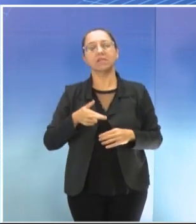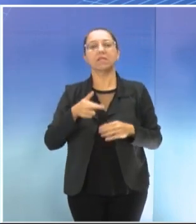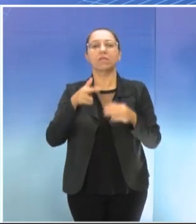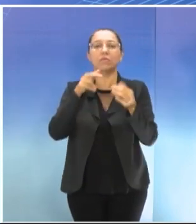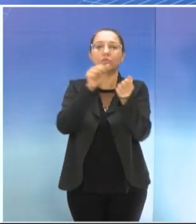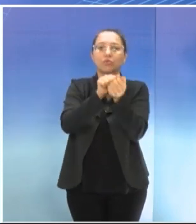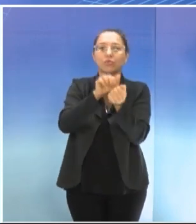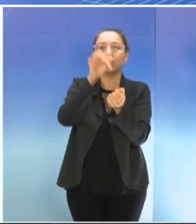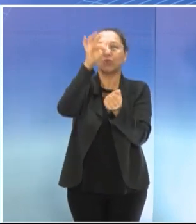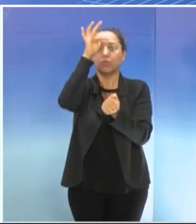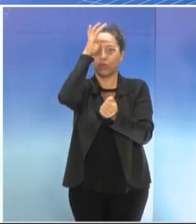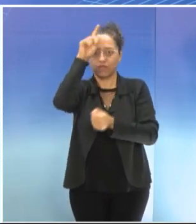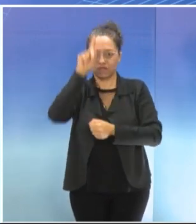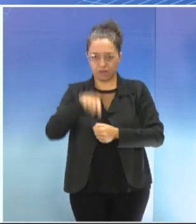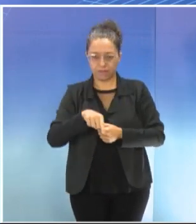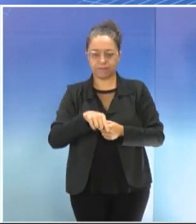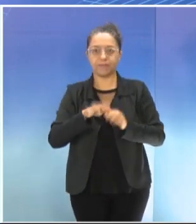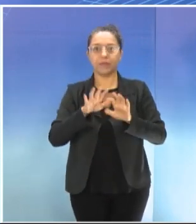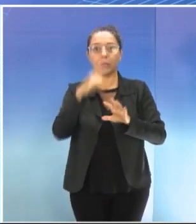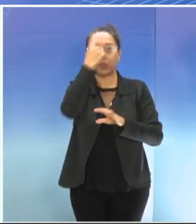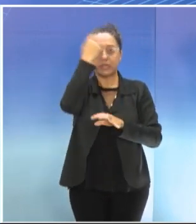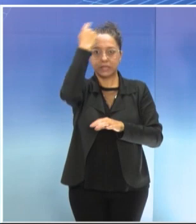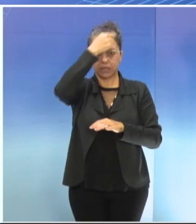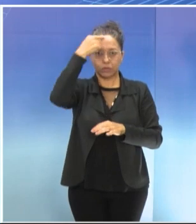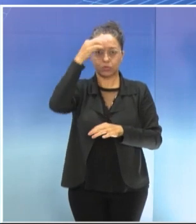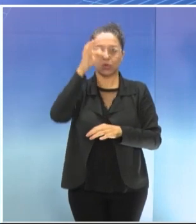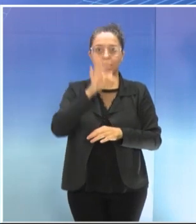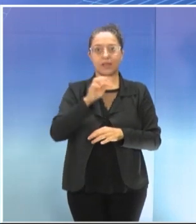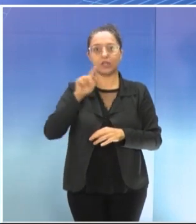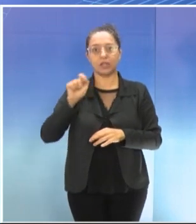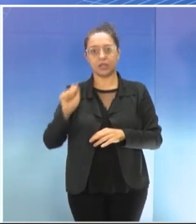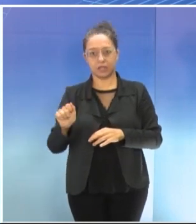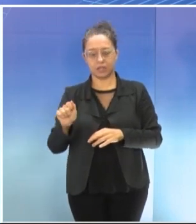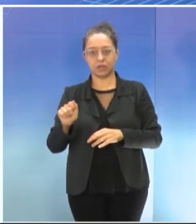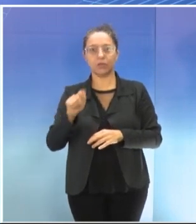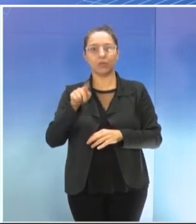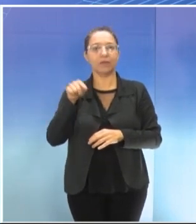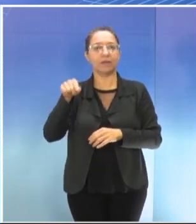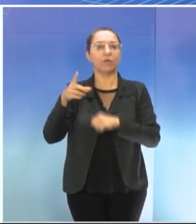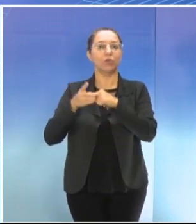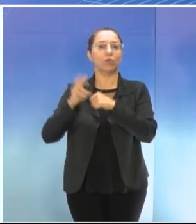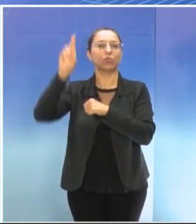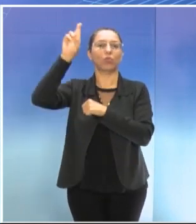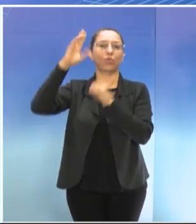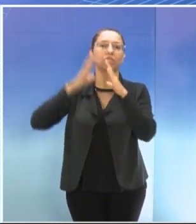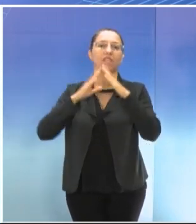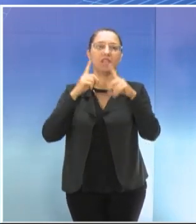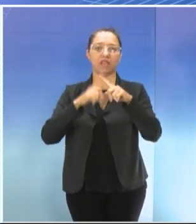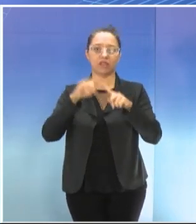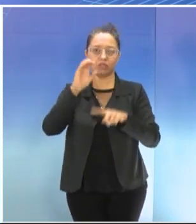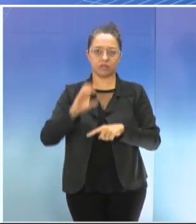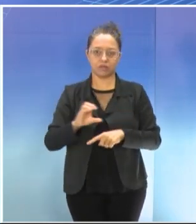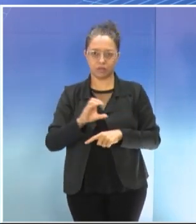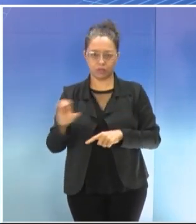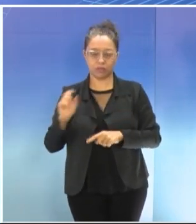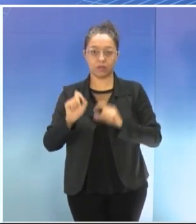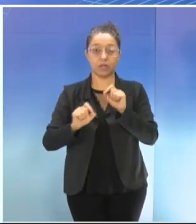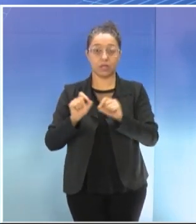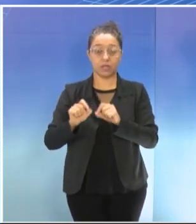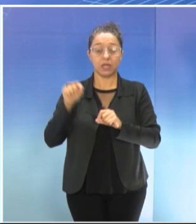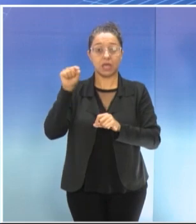e principalmente a razão e a fé. Tá? Tomás de Aquino, ele é considerado um